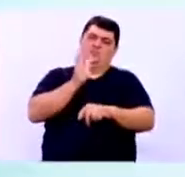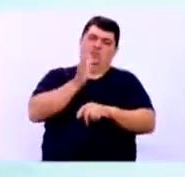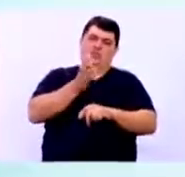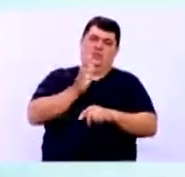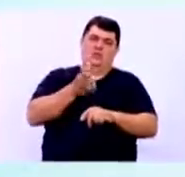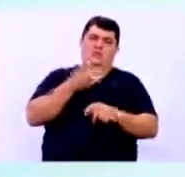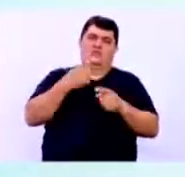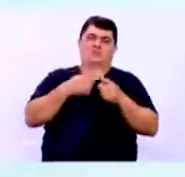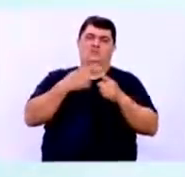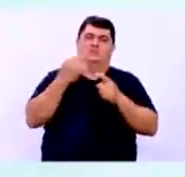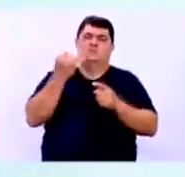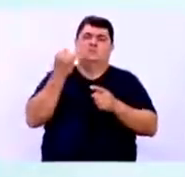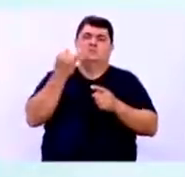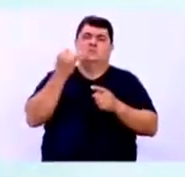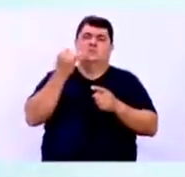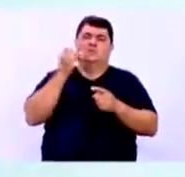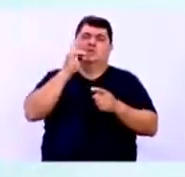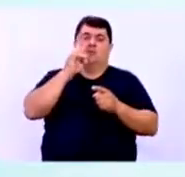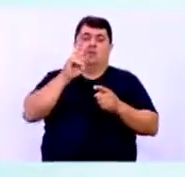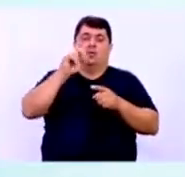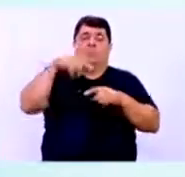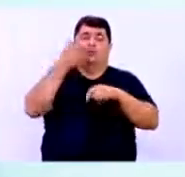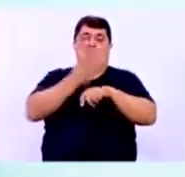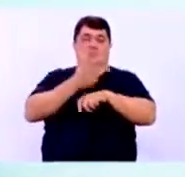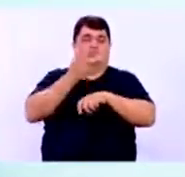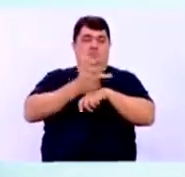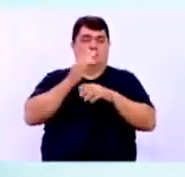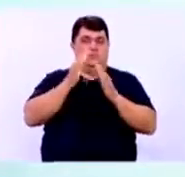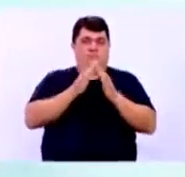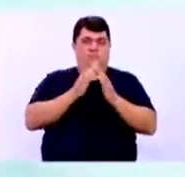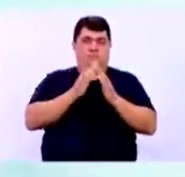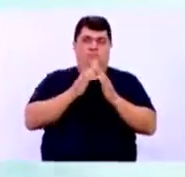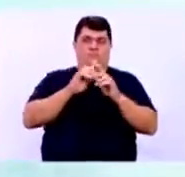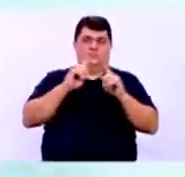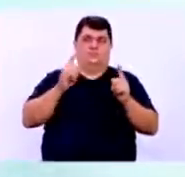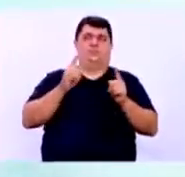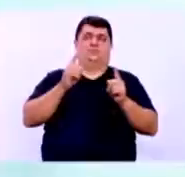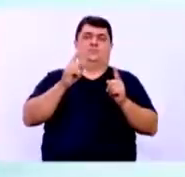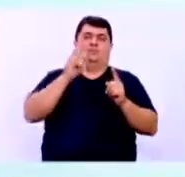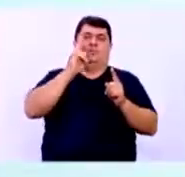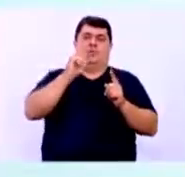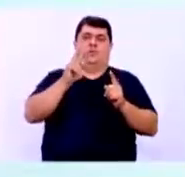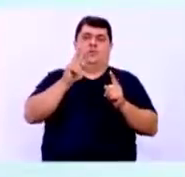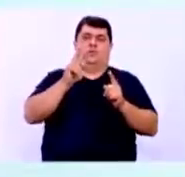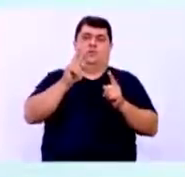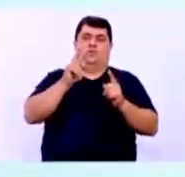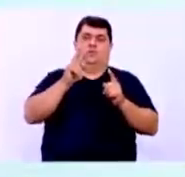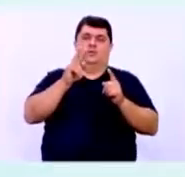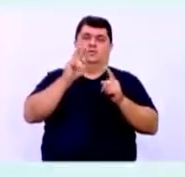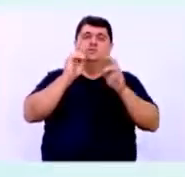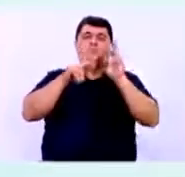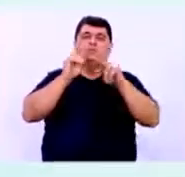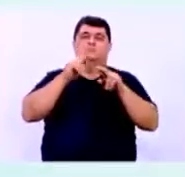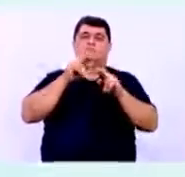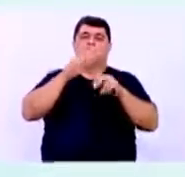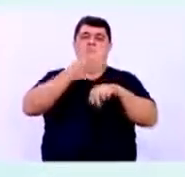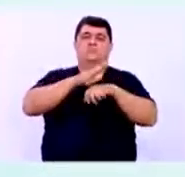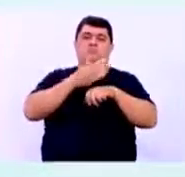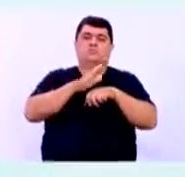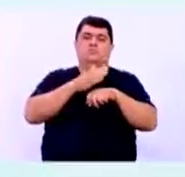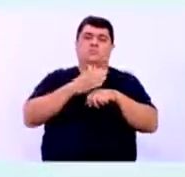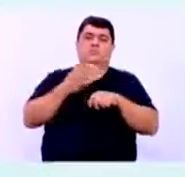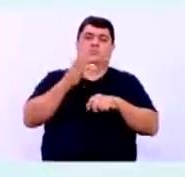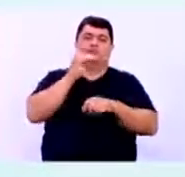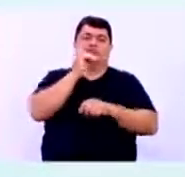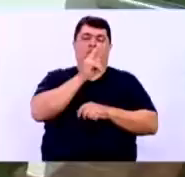é o importante? Rever essa aula depois em casa. Mas vamos ver resolver esses exercícios, que eu vou resolver junto com vocês. Vamos para a